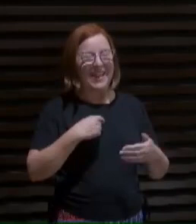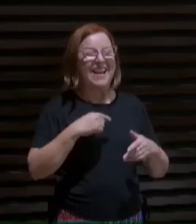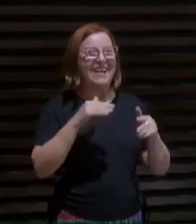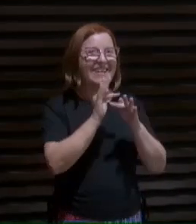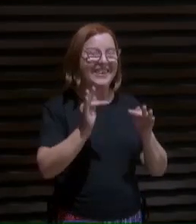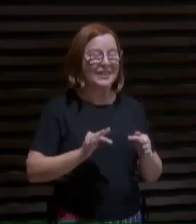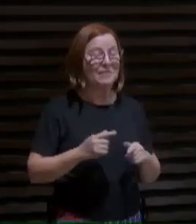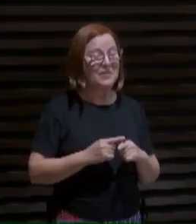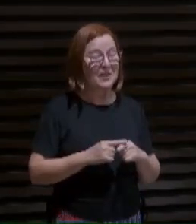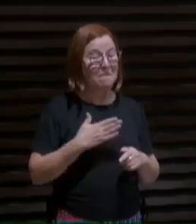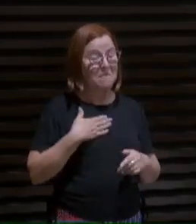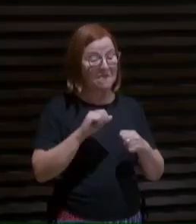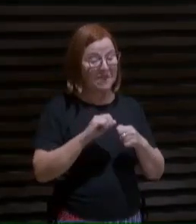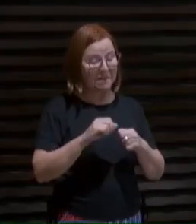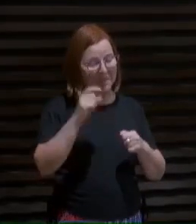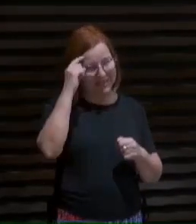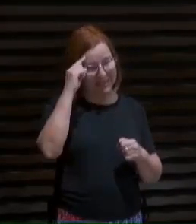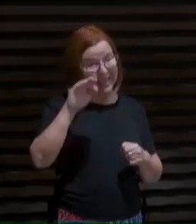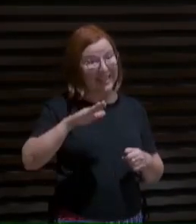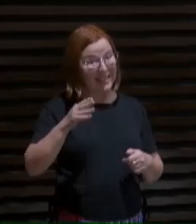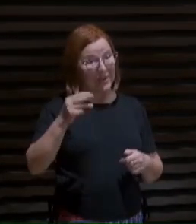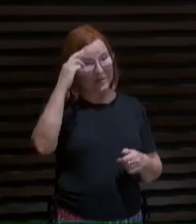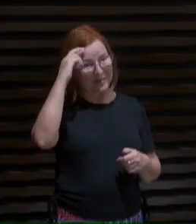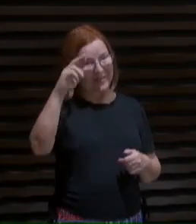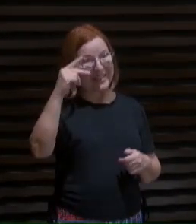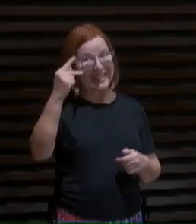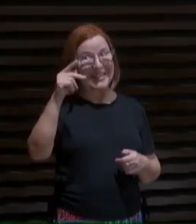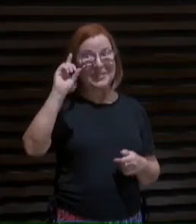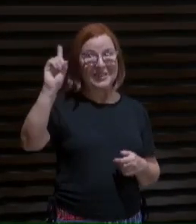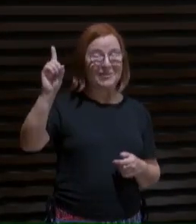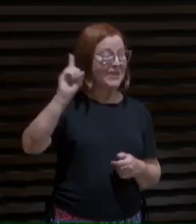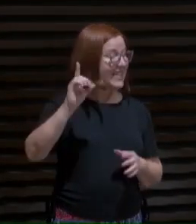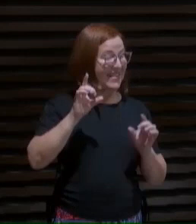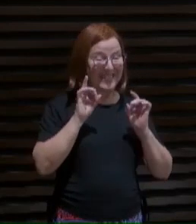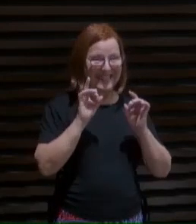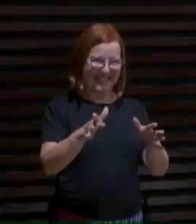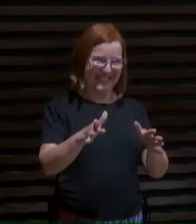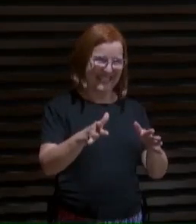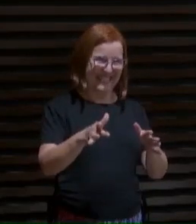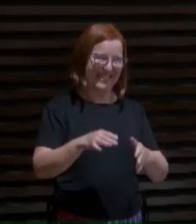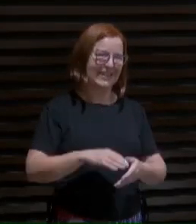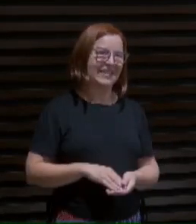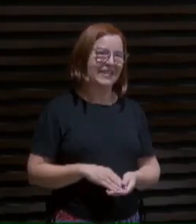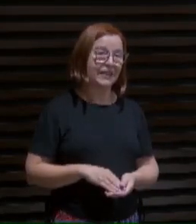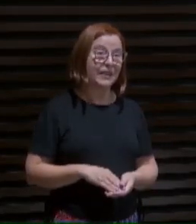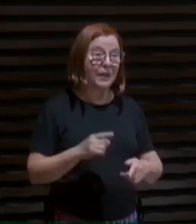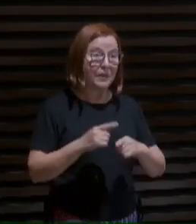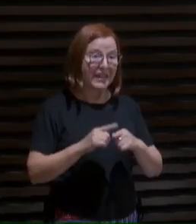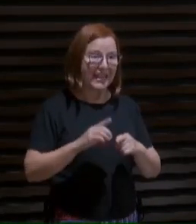leva a pensar, então o Senhor teu Deus não te desamparará. Porquanto é